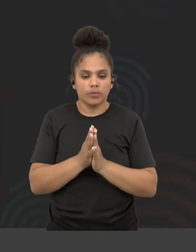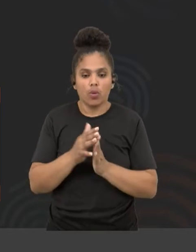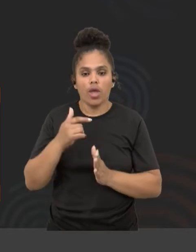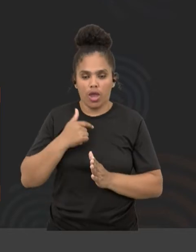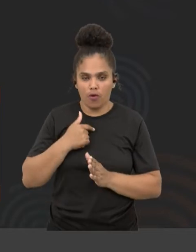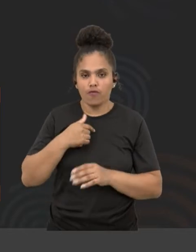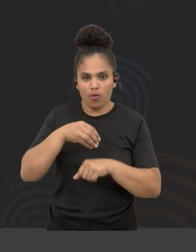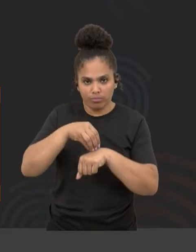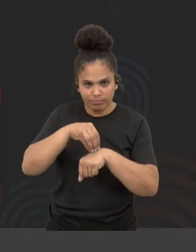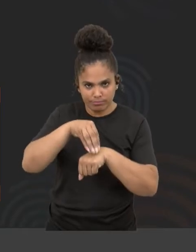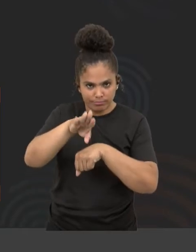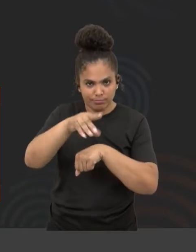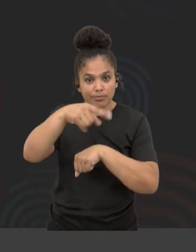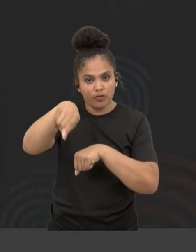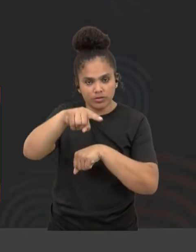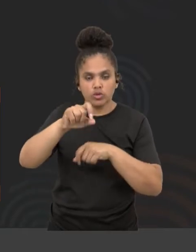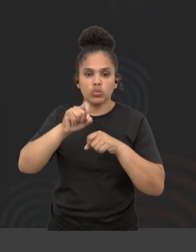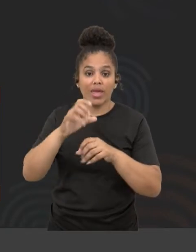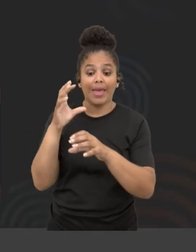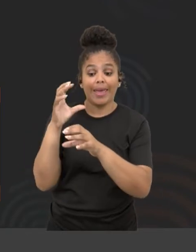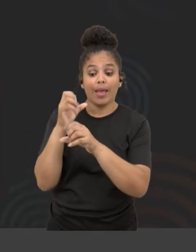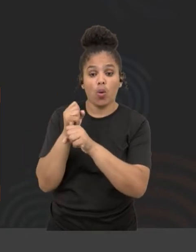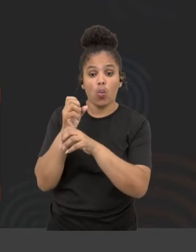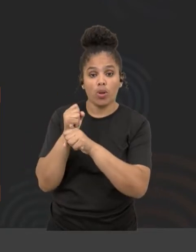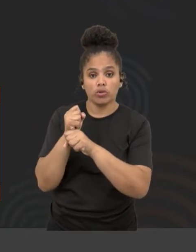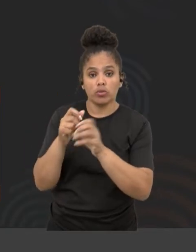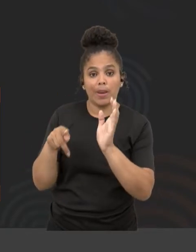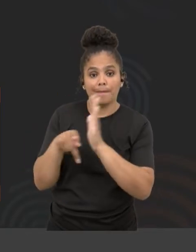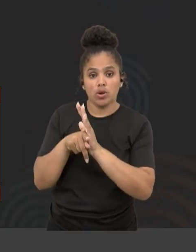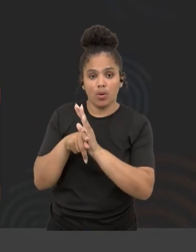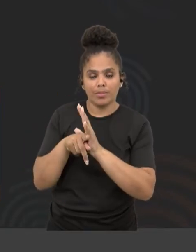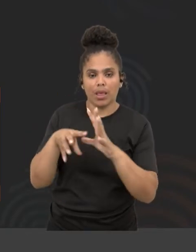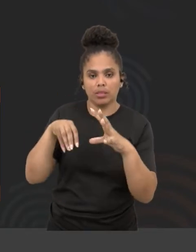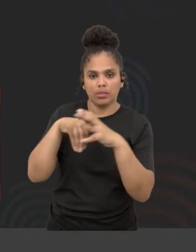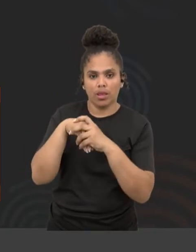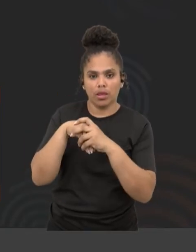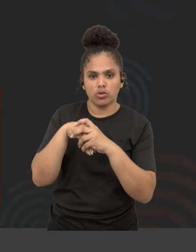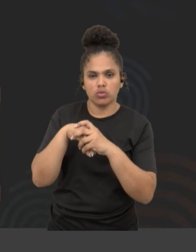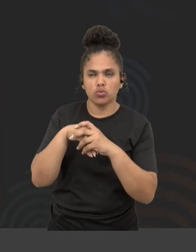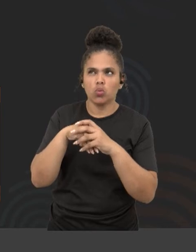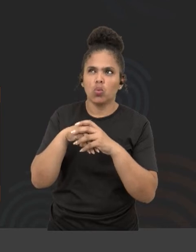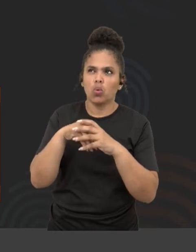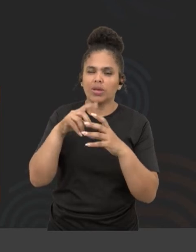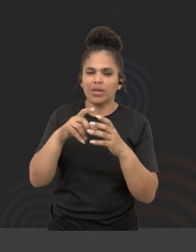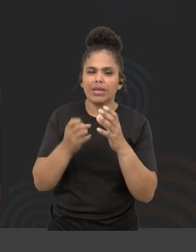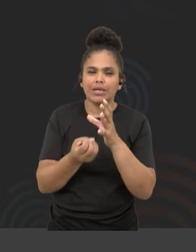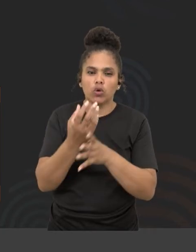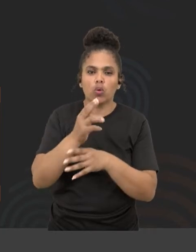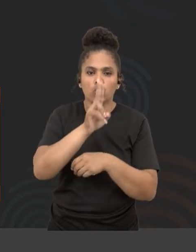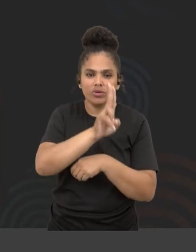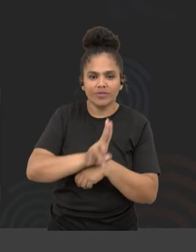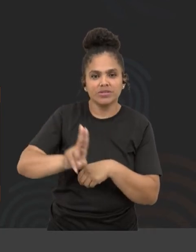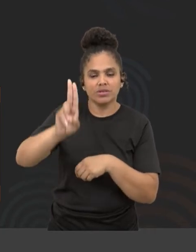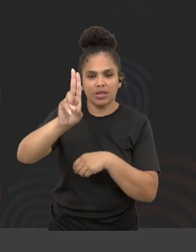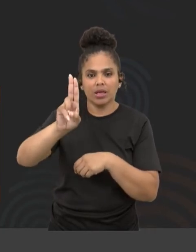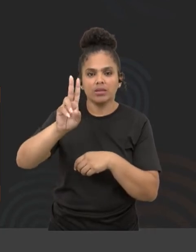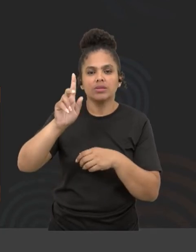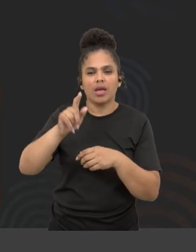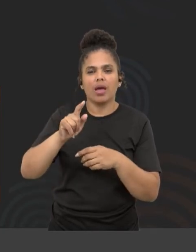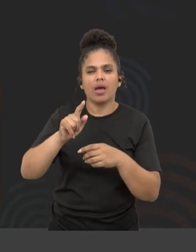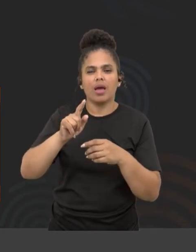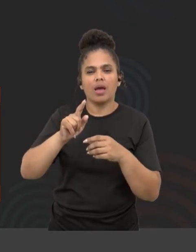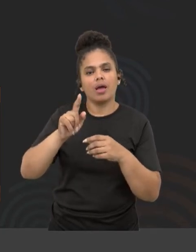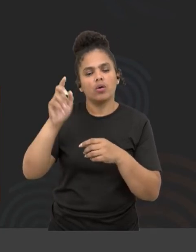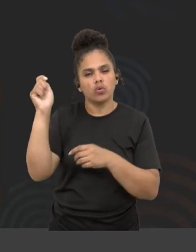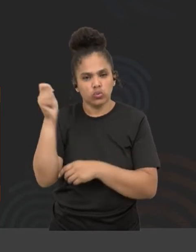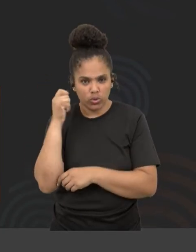vocês uma calculadora, que é uma calculadora feita pela Universidade Federal do Rio Grande do Sul, que é